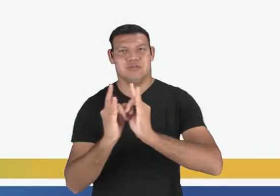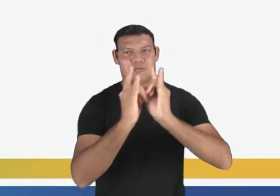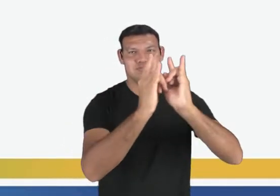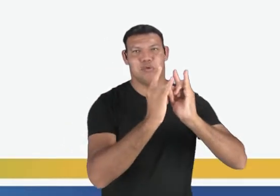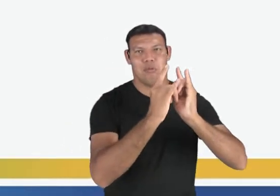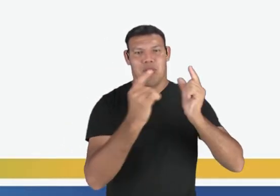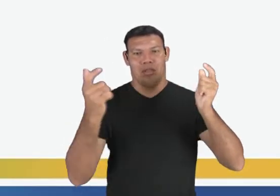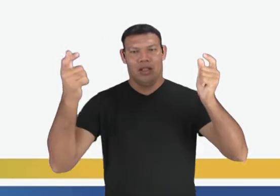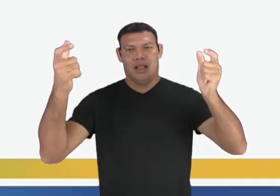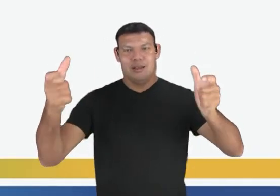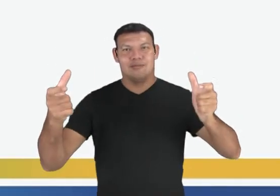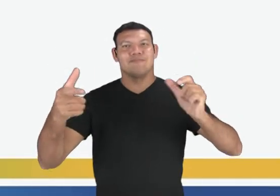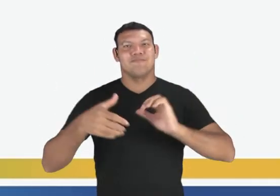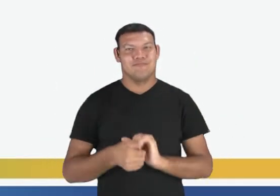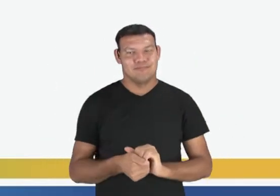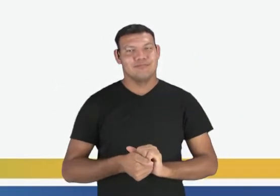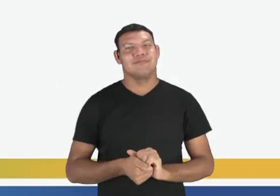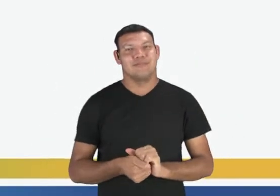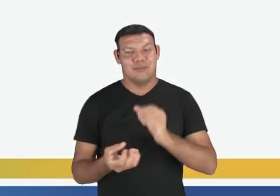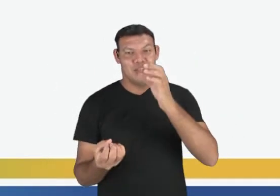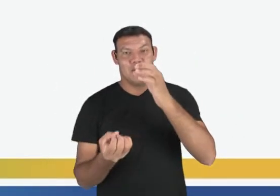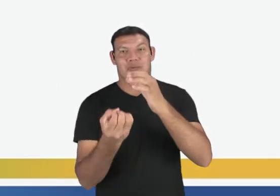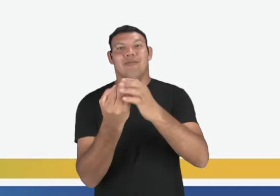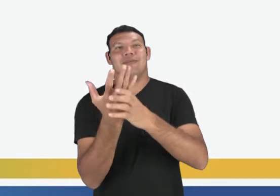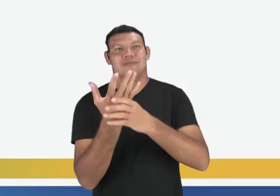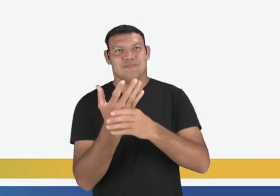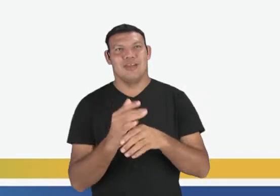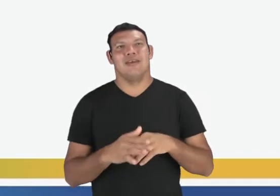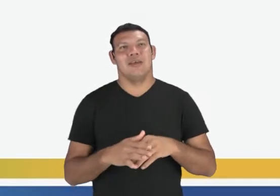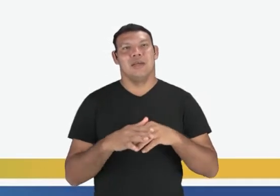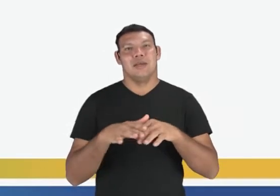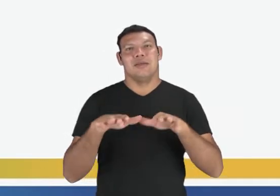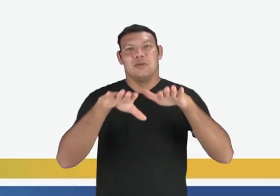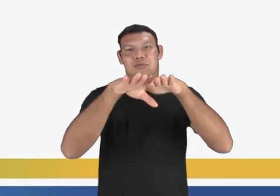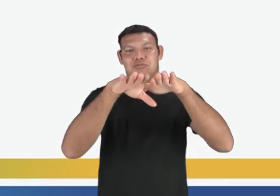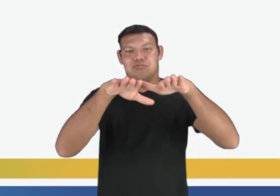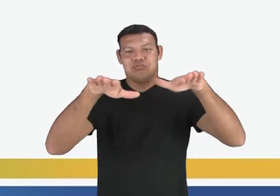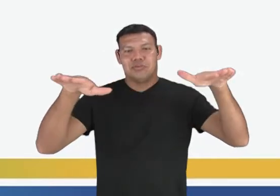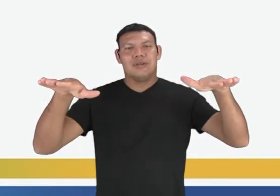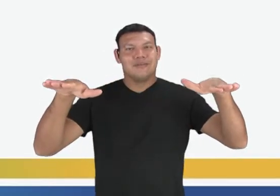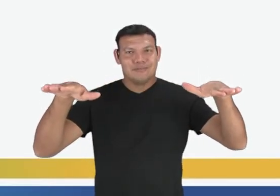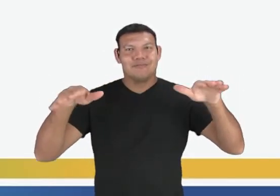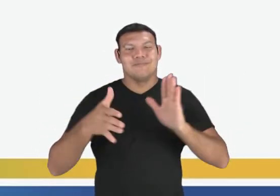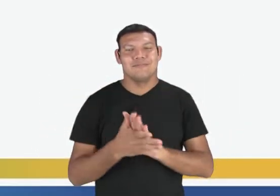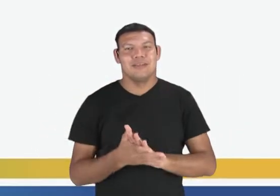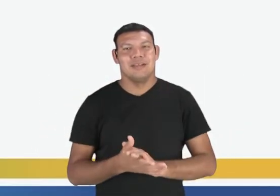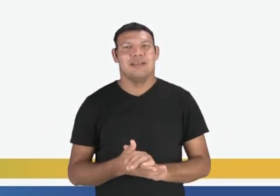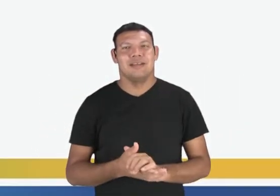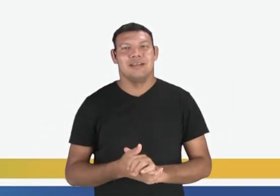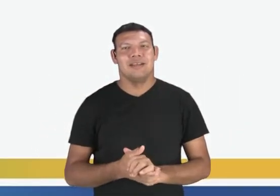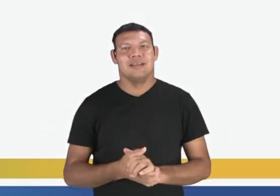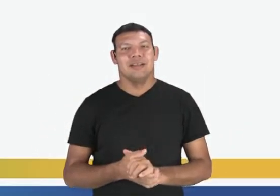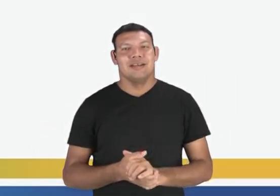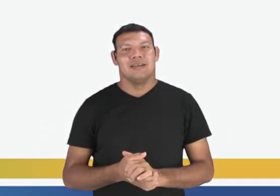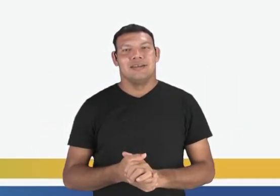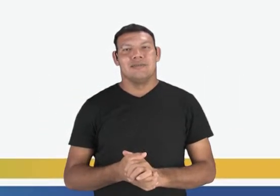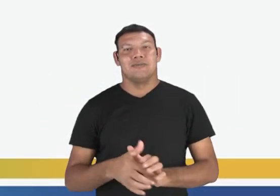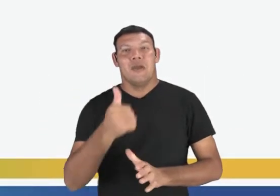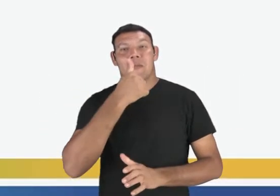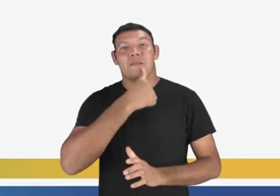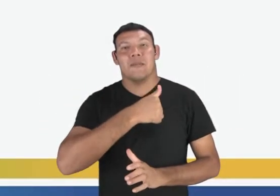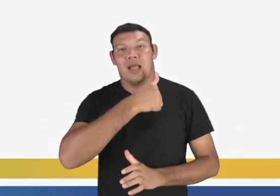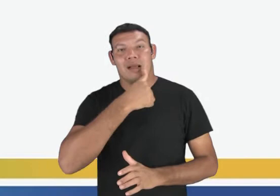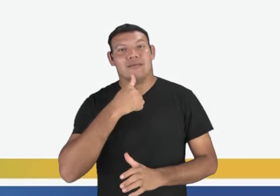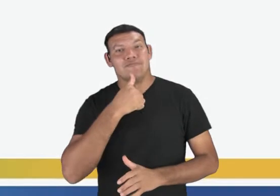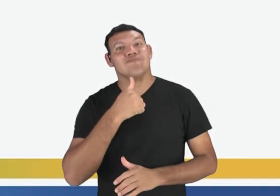a existência da Terra no lugar onde ela estava, desde que os